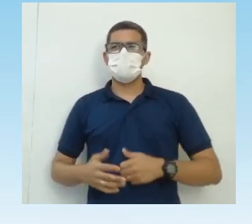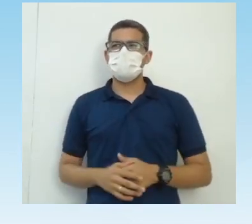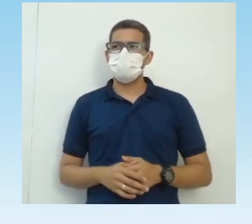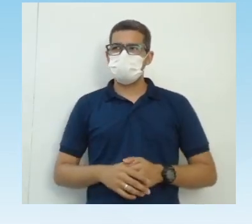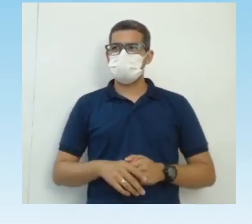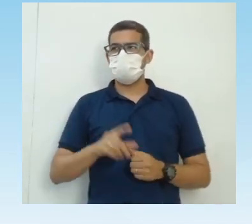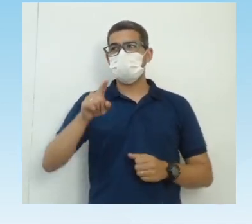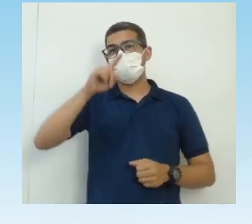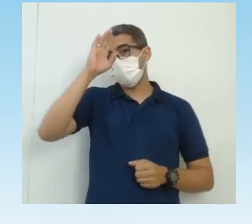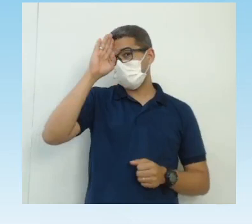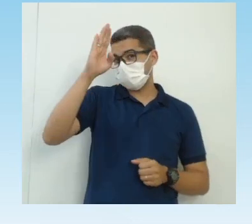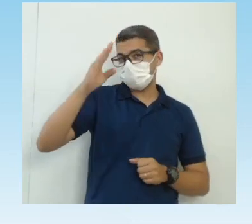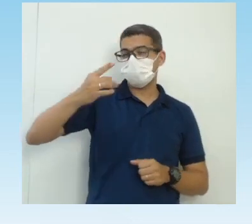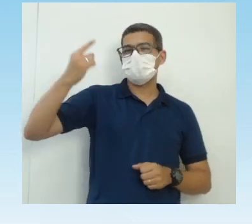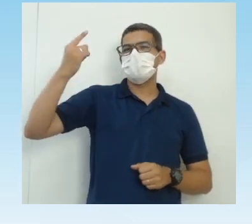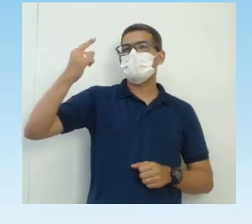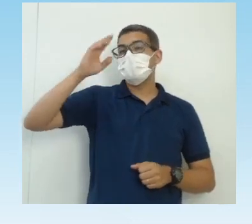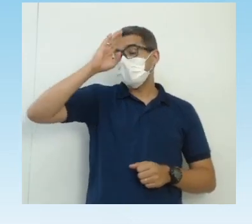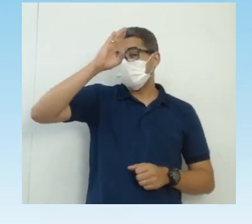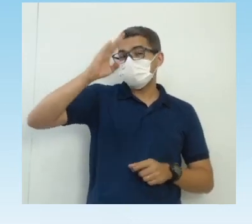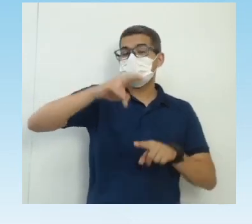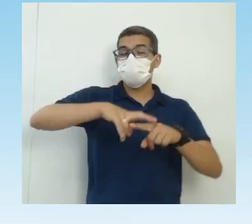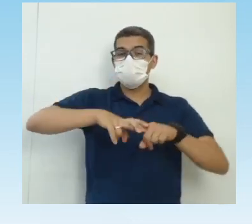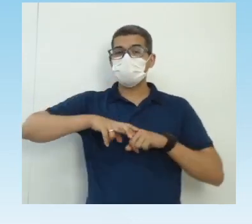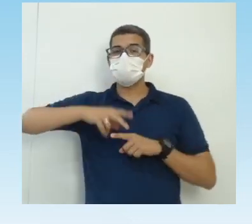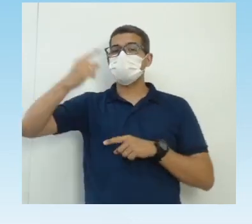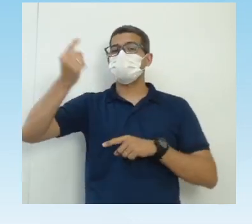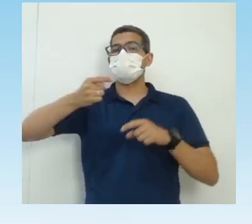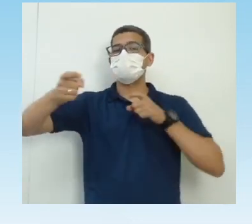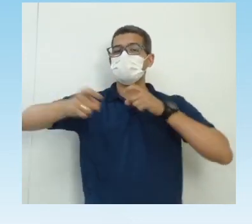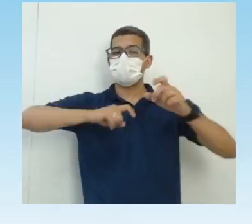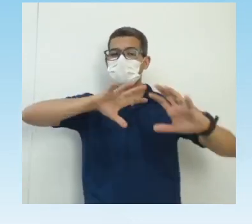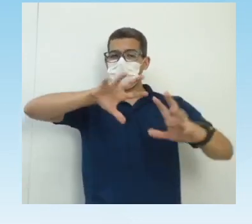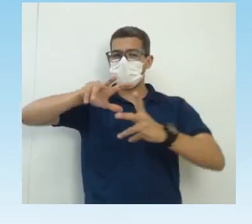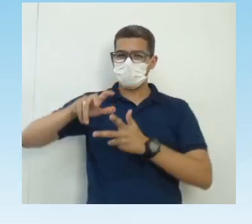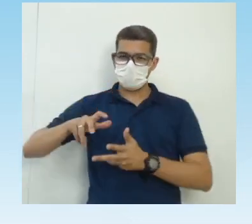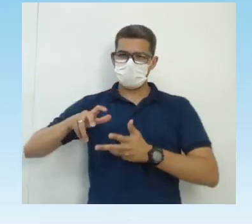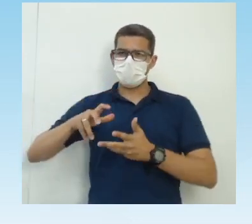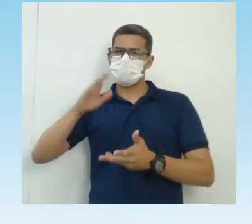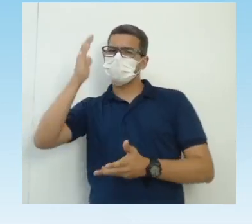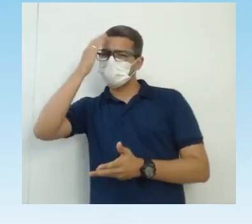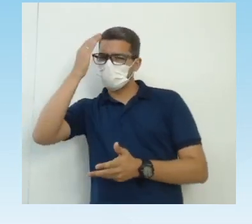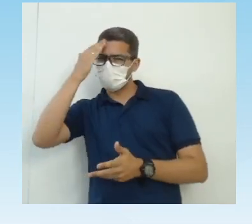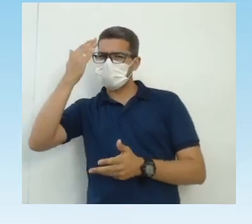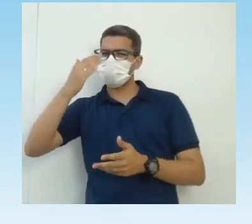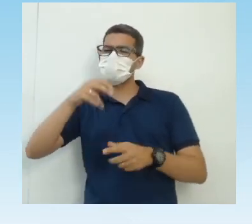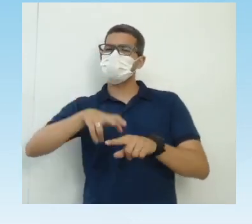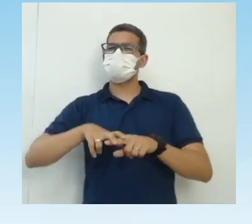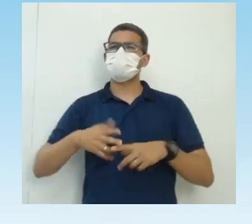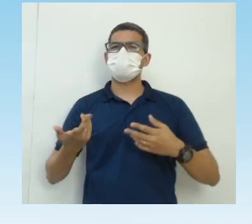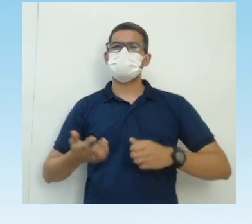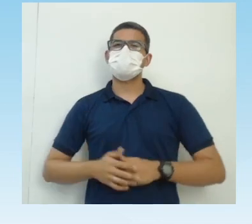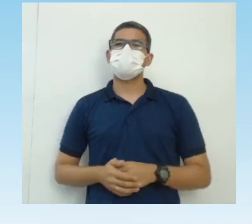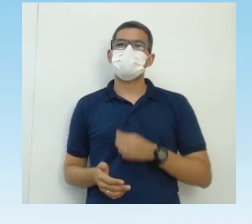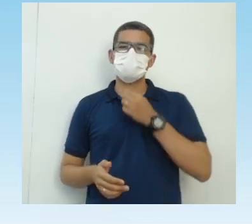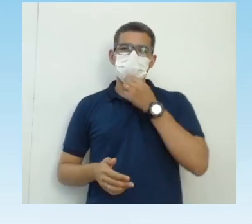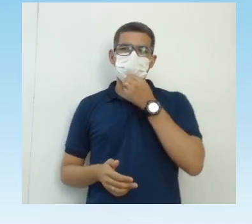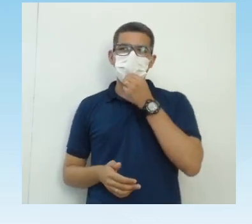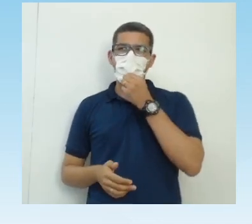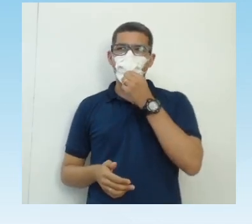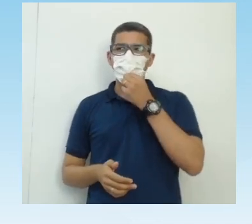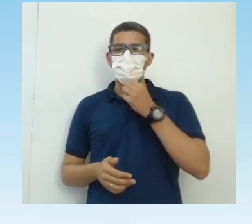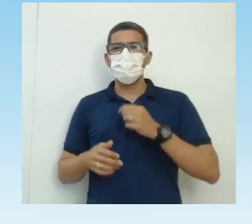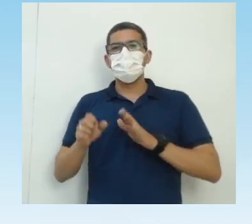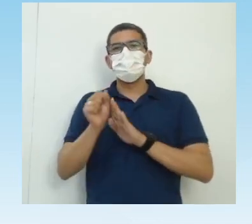do principal motivo da Primeira Guerra Mundial. Tá? Se você estudou a Primeira Guerra, você sabe que no século XIX houve